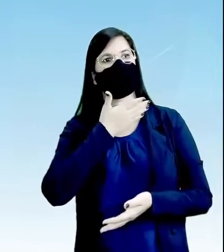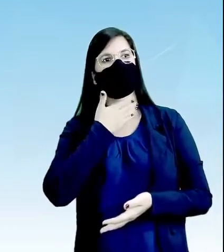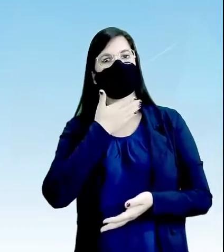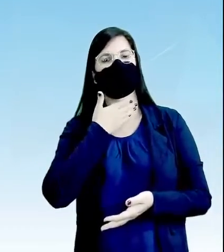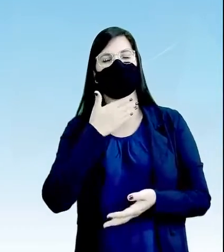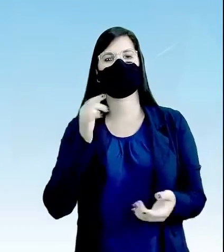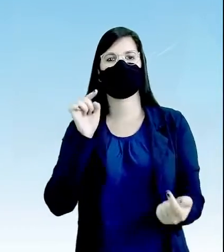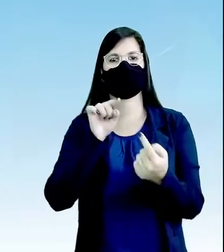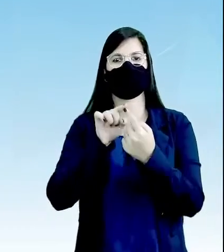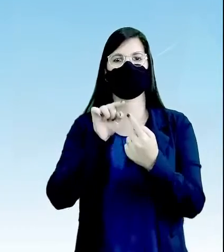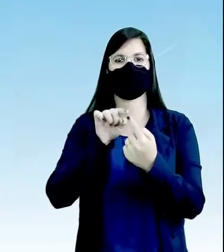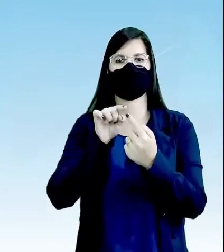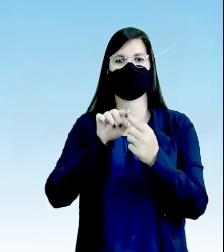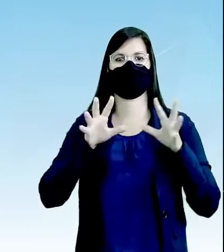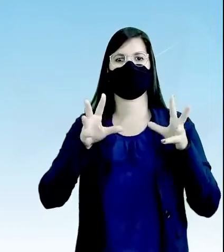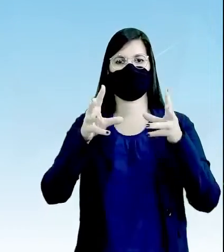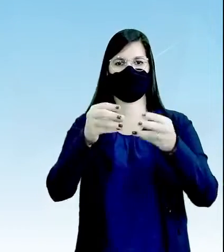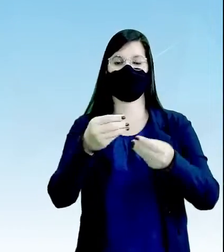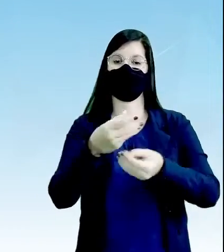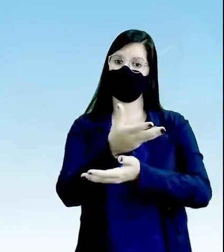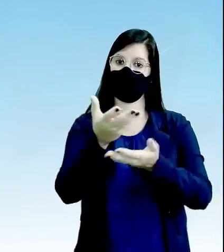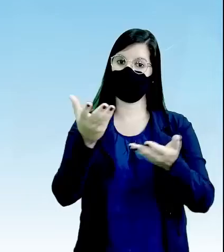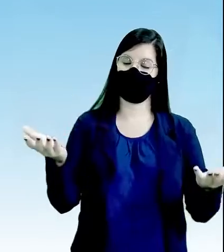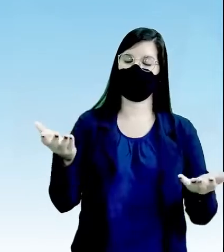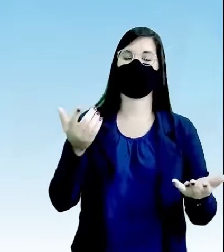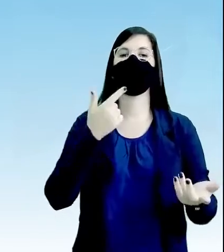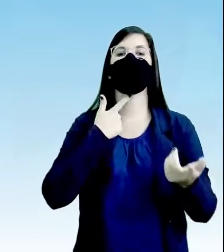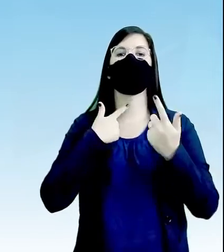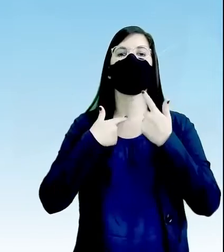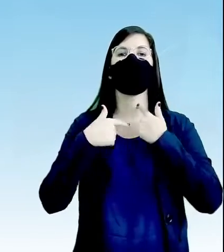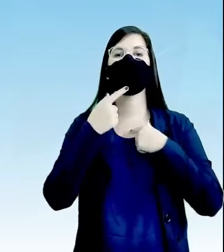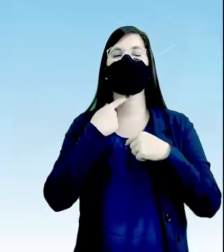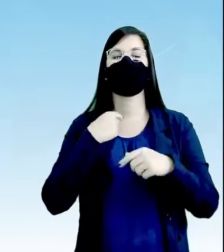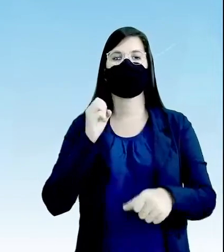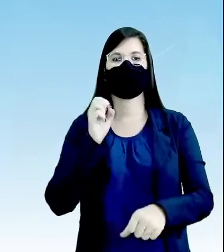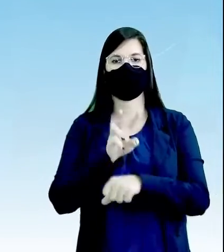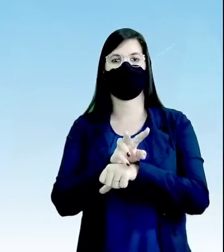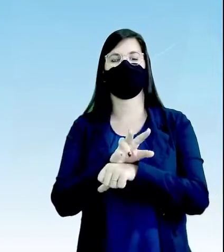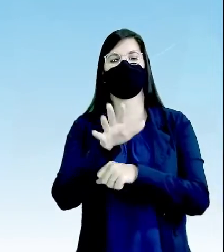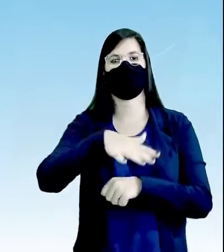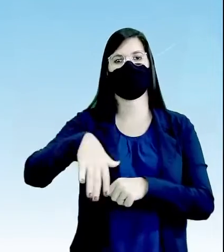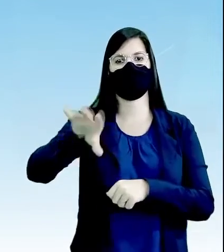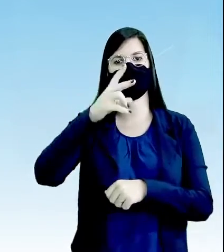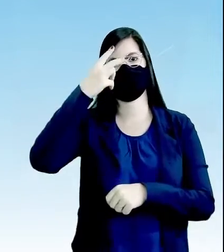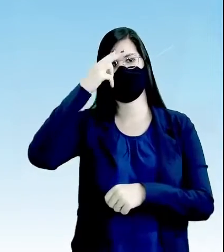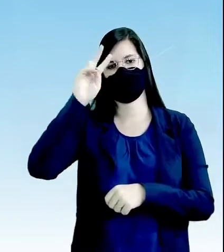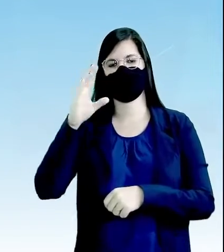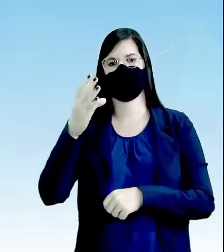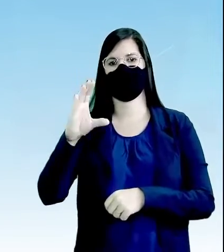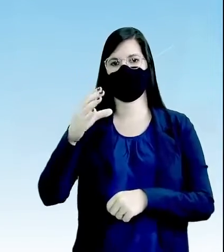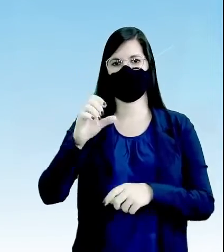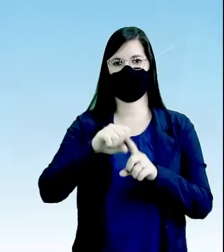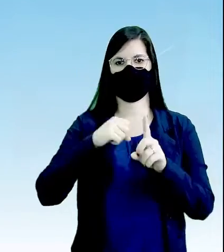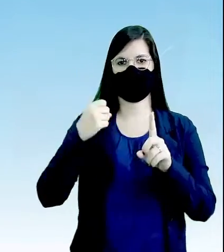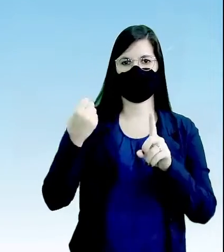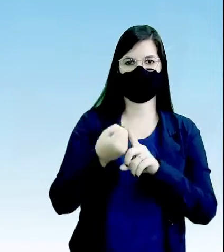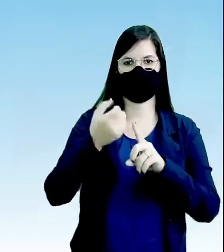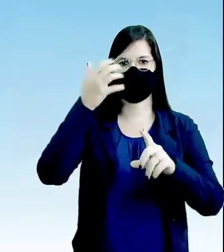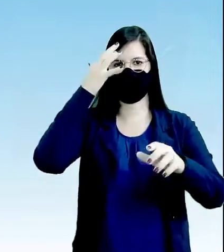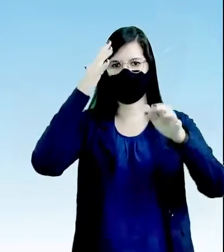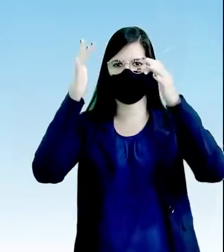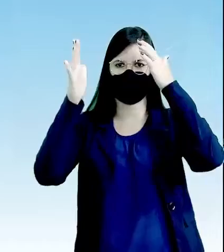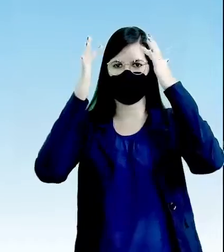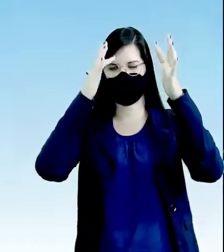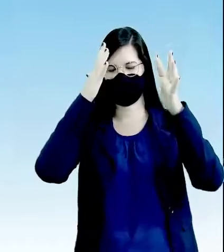em especial para todos vocês que pretendem entrar nessa área, tanto de história, ciências sociais, filosofia,